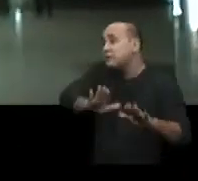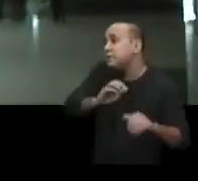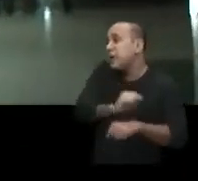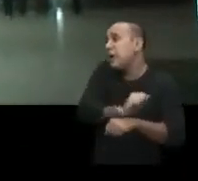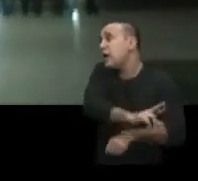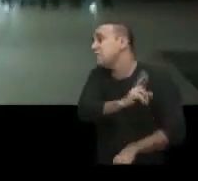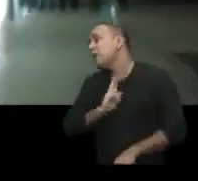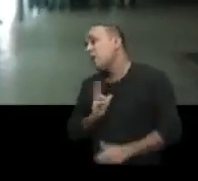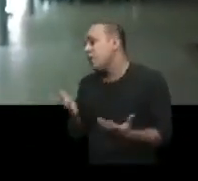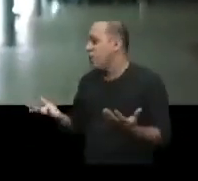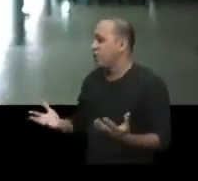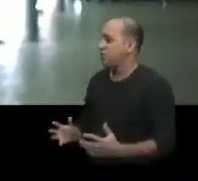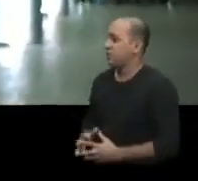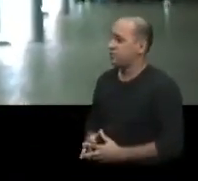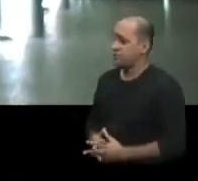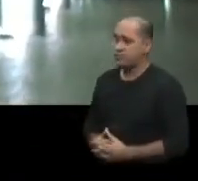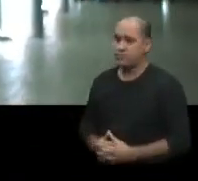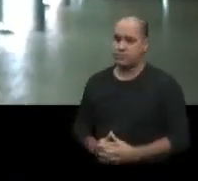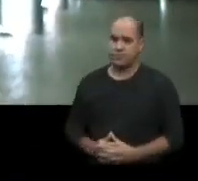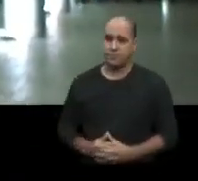vamos. Vem por aqui.